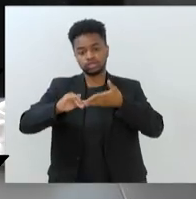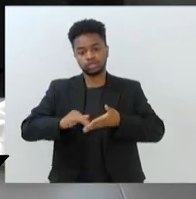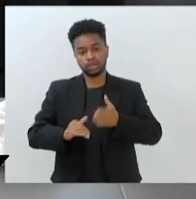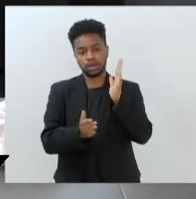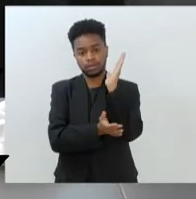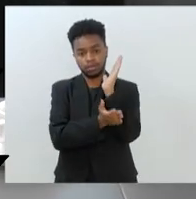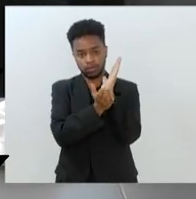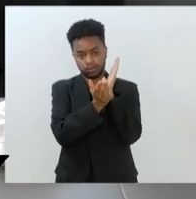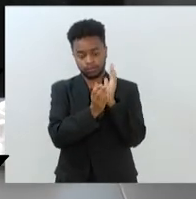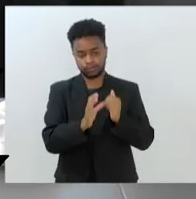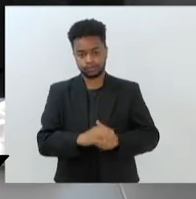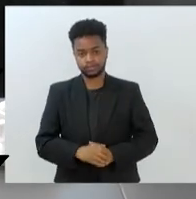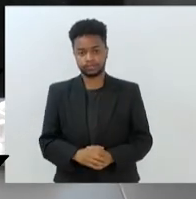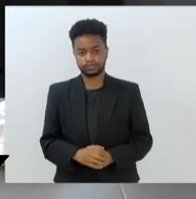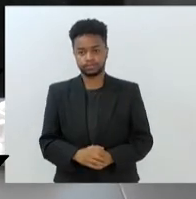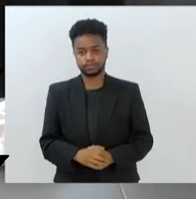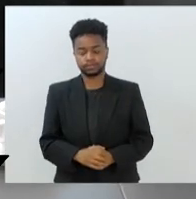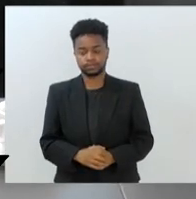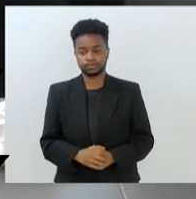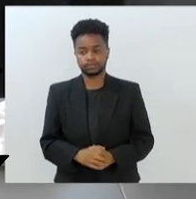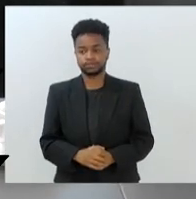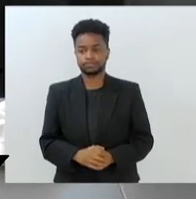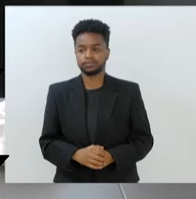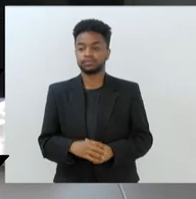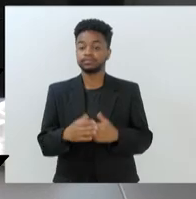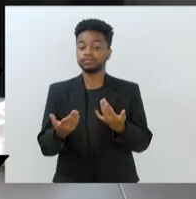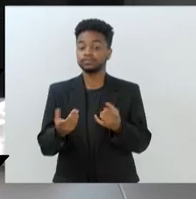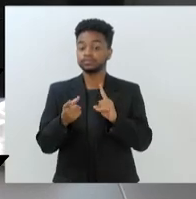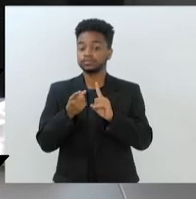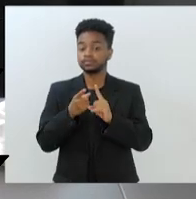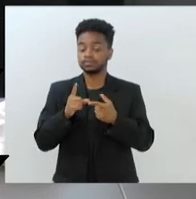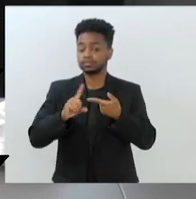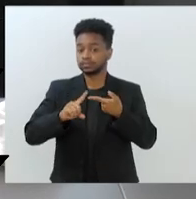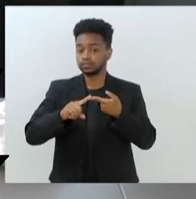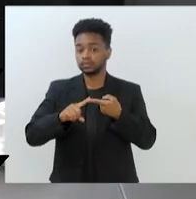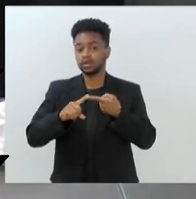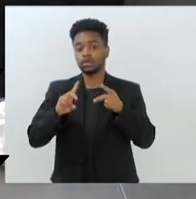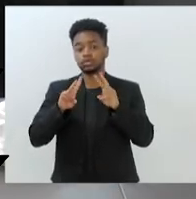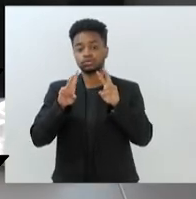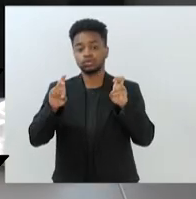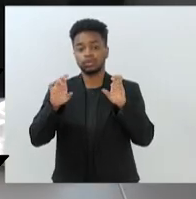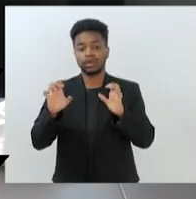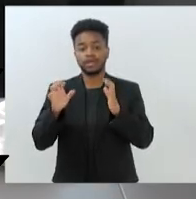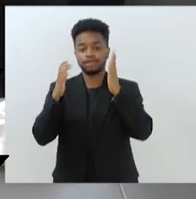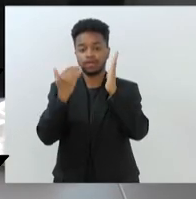desburocratização. Primeiro, presidente, quanto aos grandes eventos.